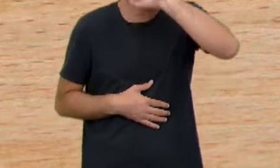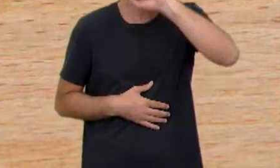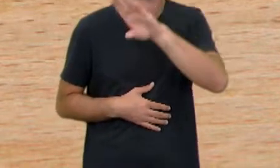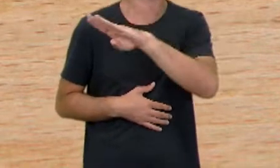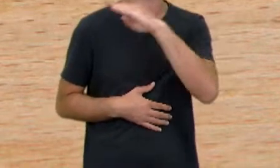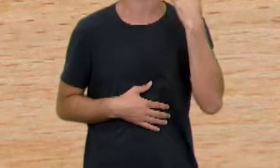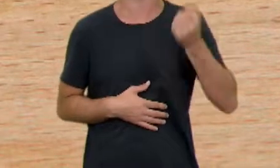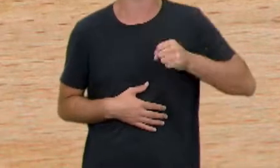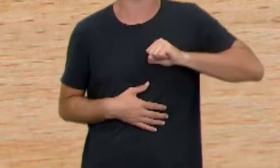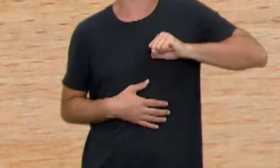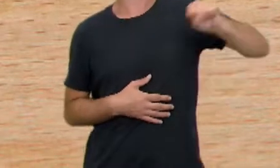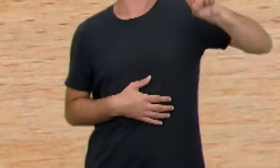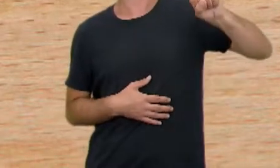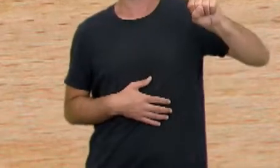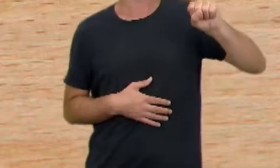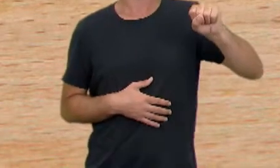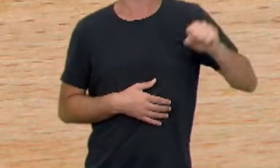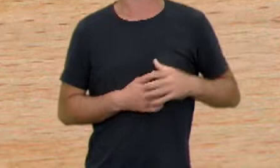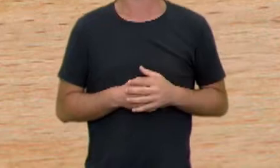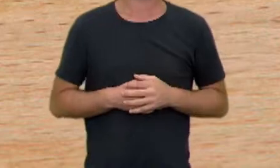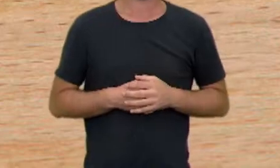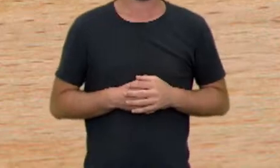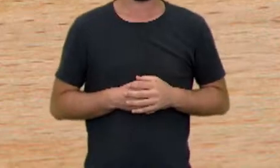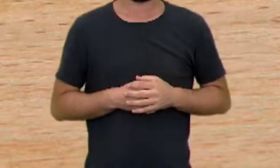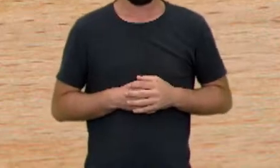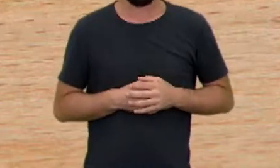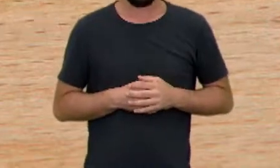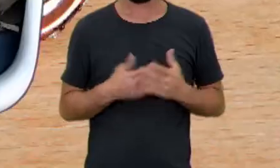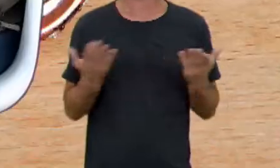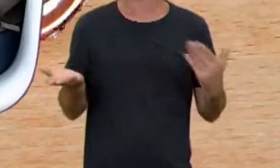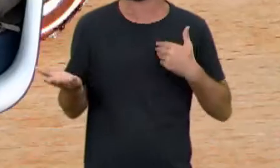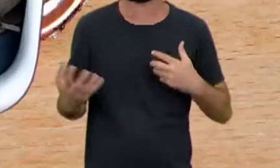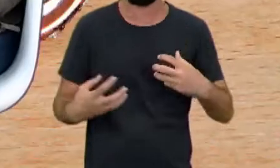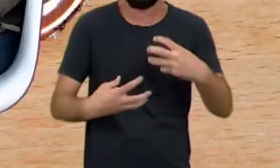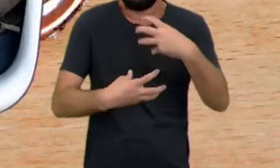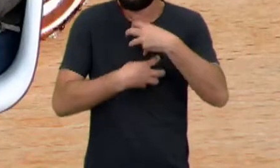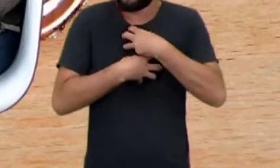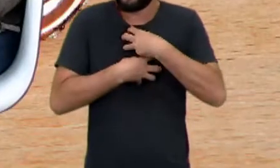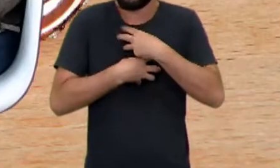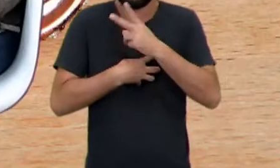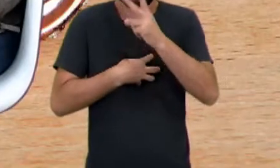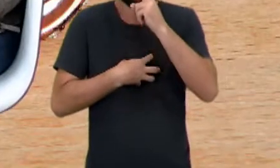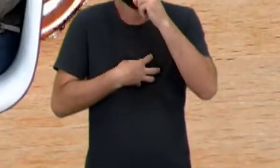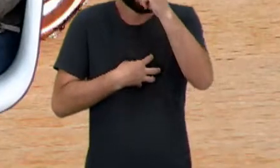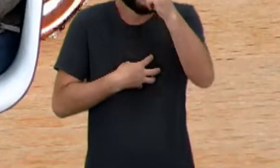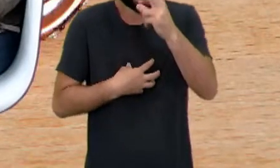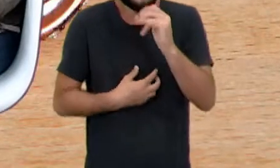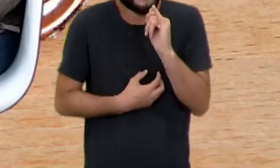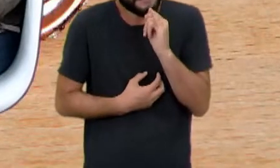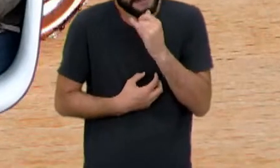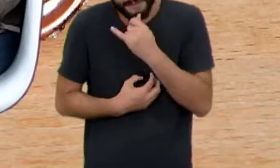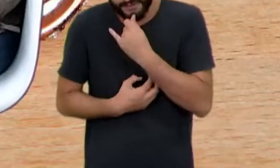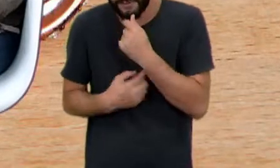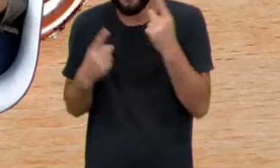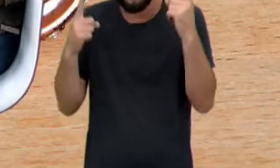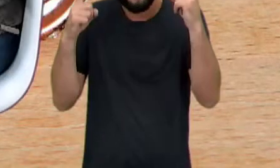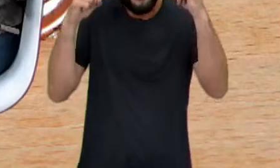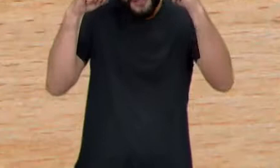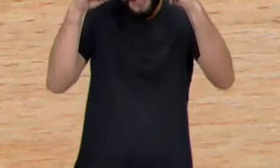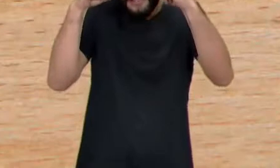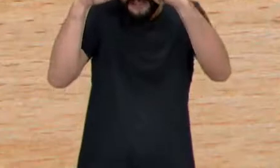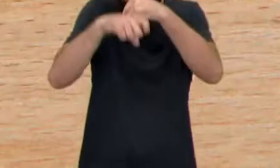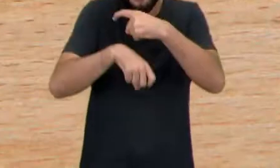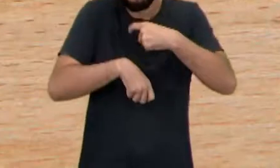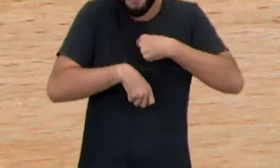infarto. E eu, fiquei muito abalada, foi muito triste, foi um momento muito difícil da minha vida. E num